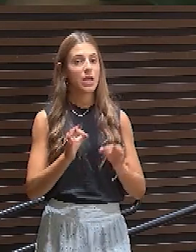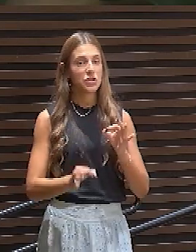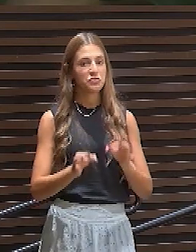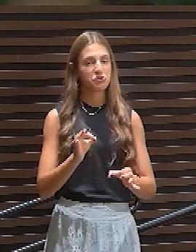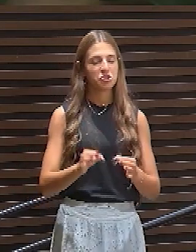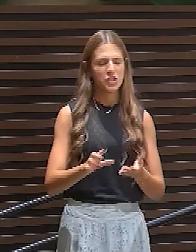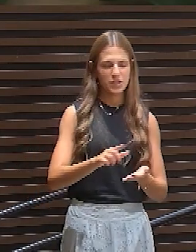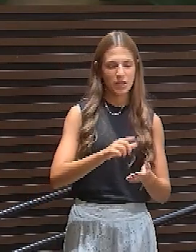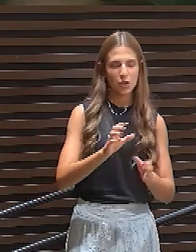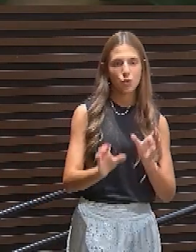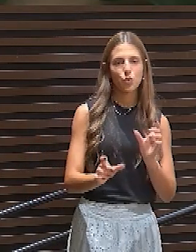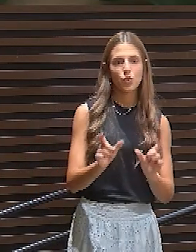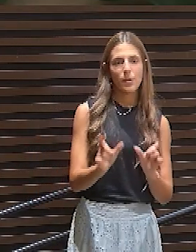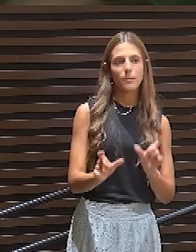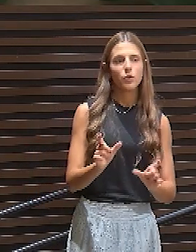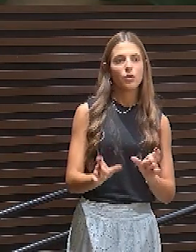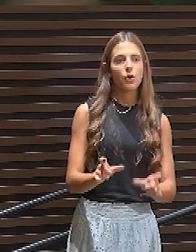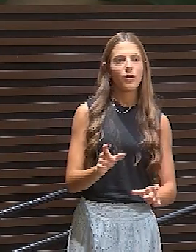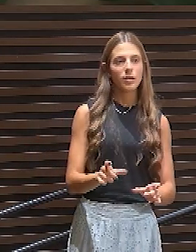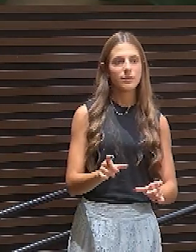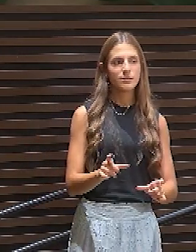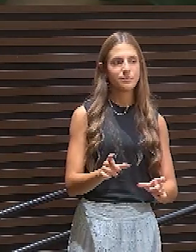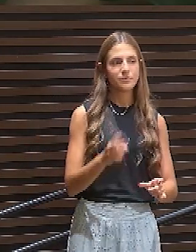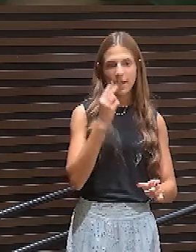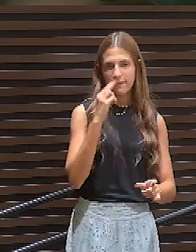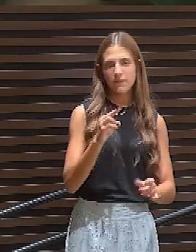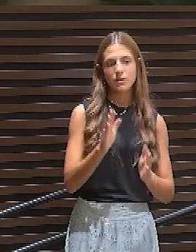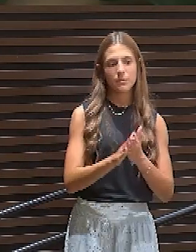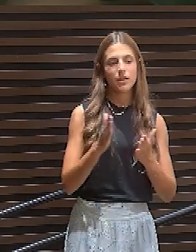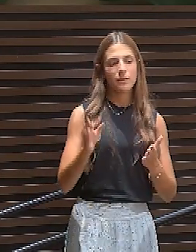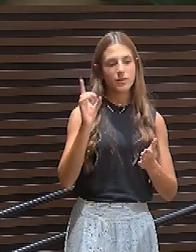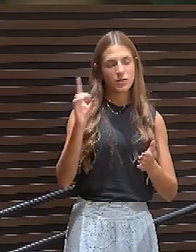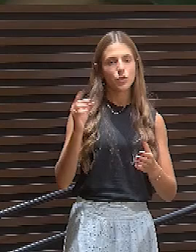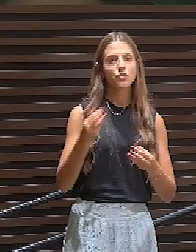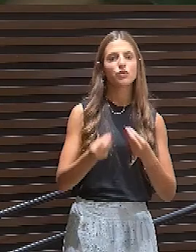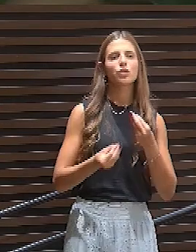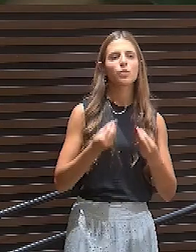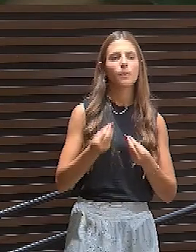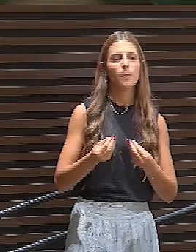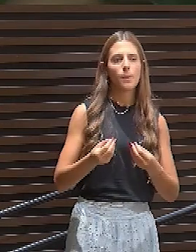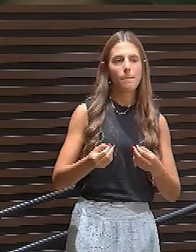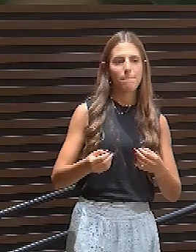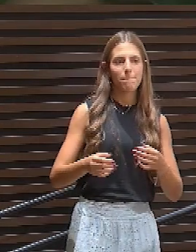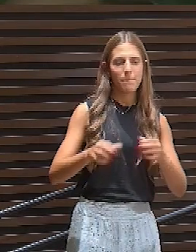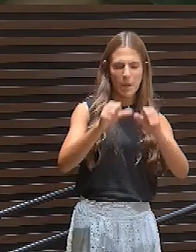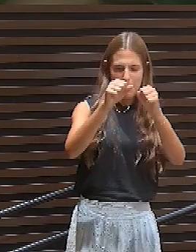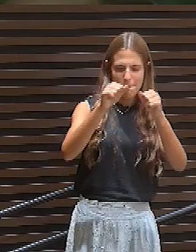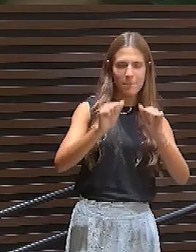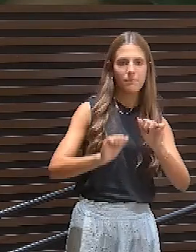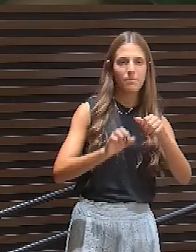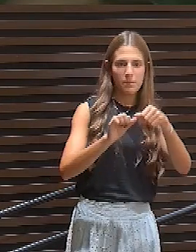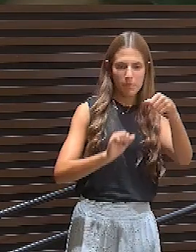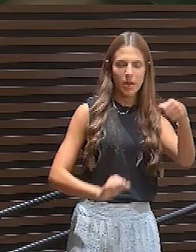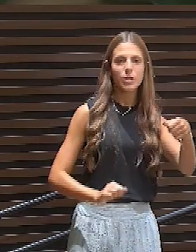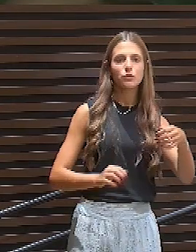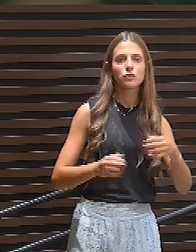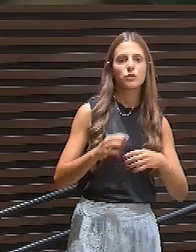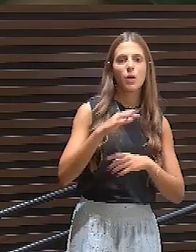é considerada na Bíblia como panos podres de